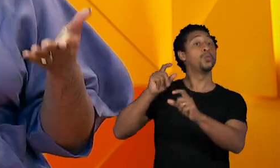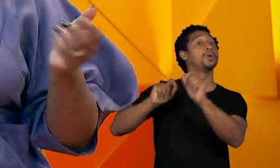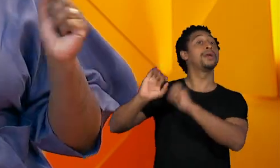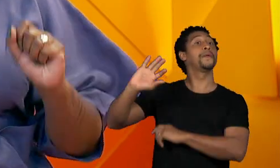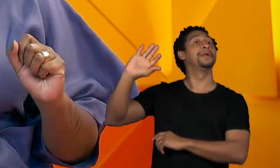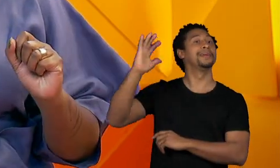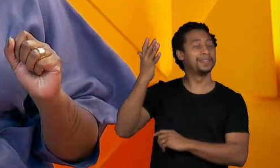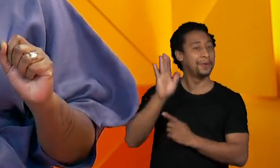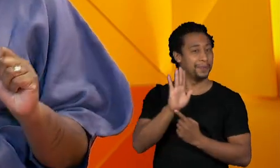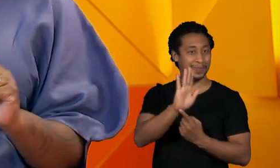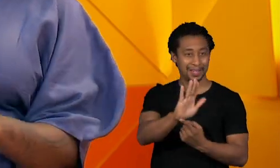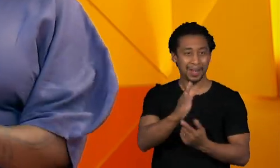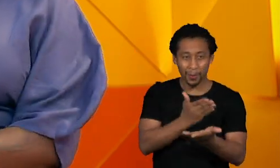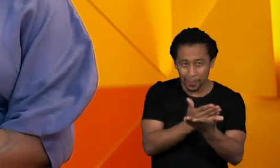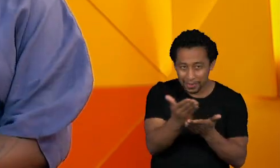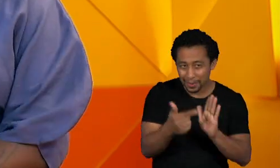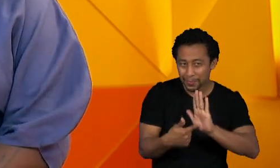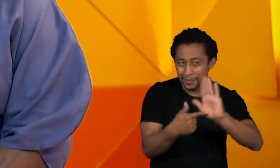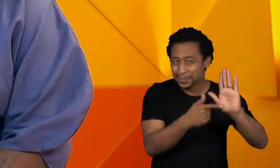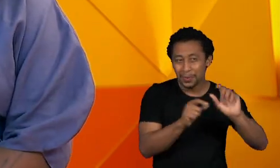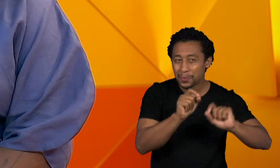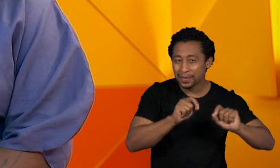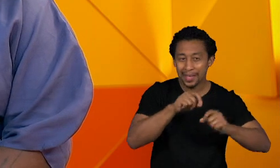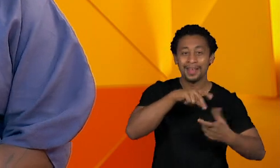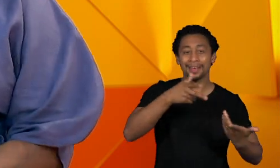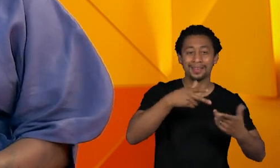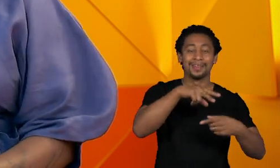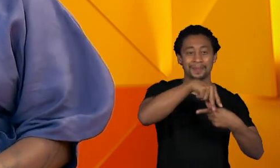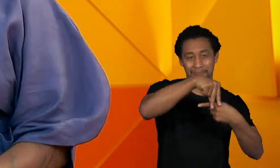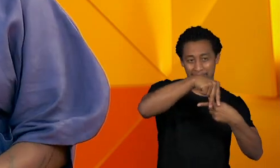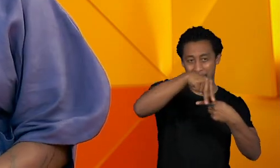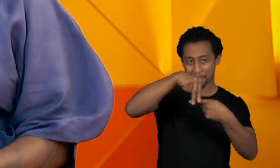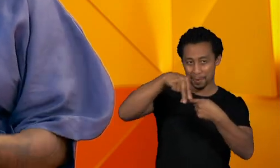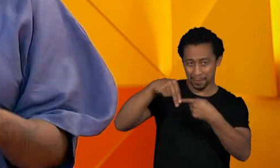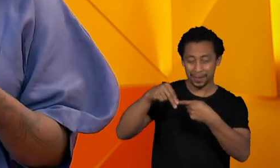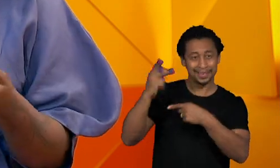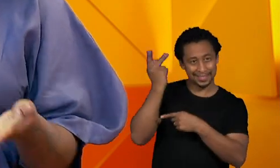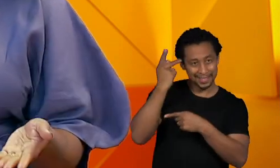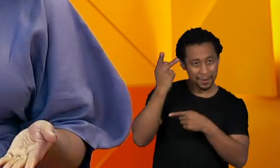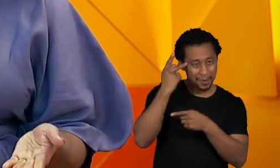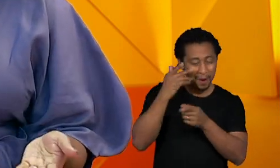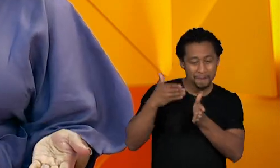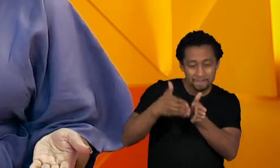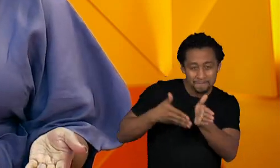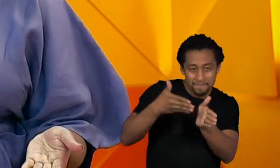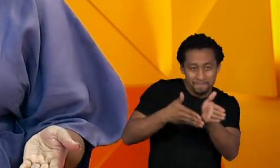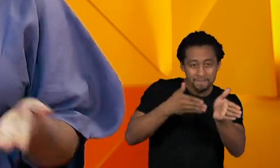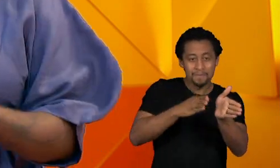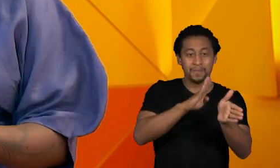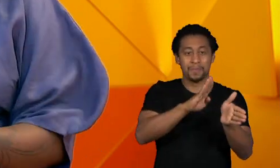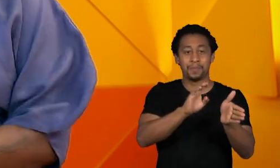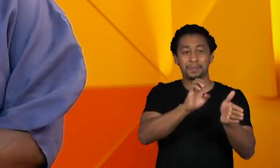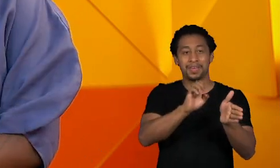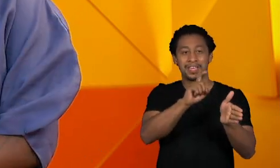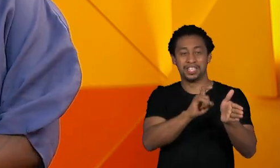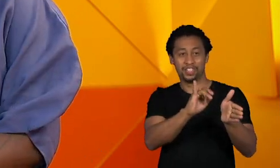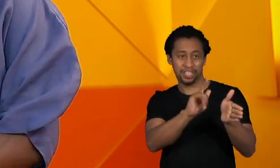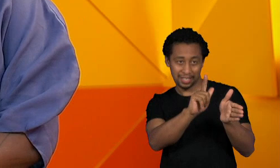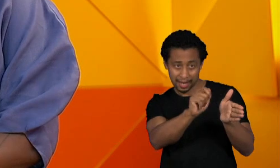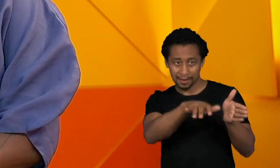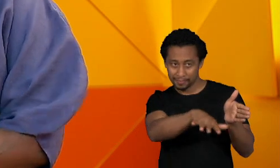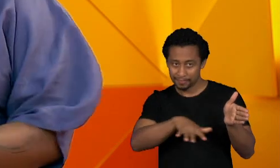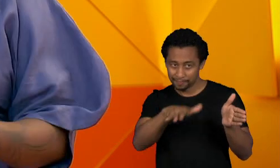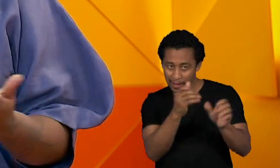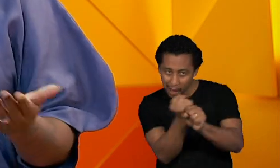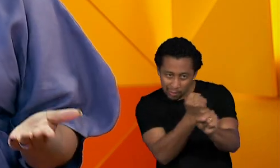começasse pelo Bexiga? As obras do metrô no Bexiga, em São Paulo, trouxeram à tona uma informação que muita gente ali já